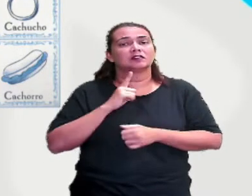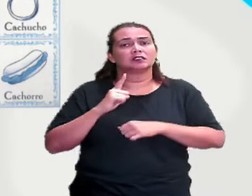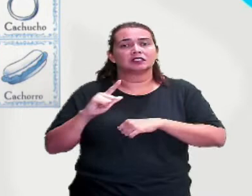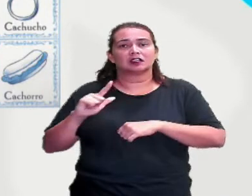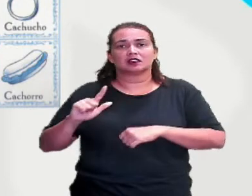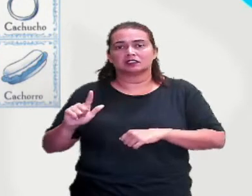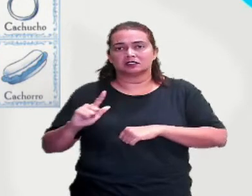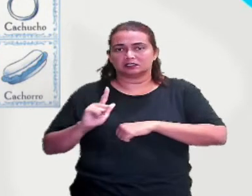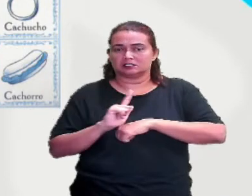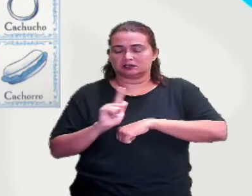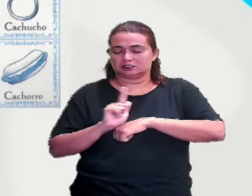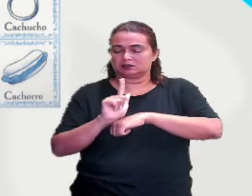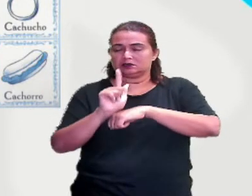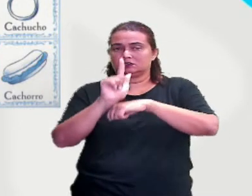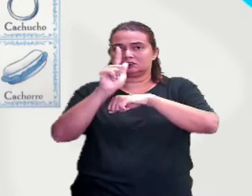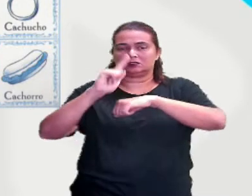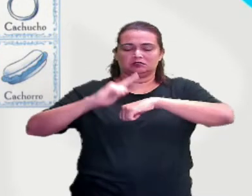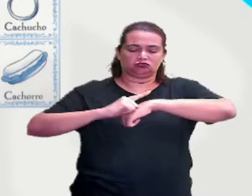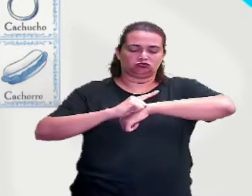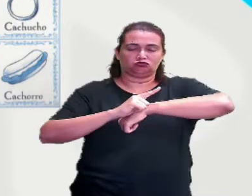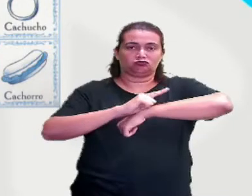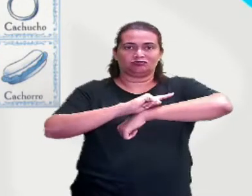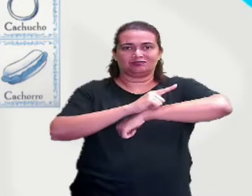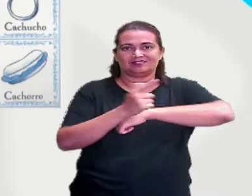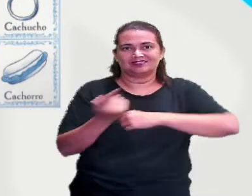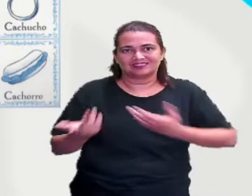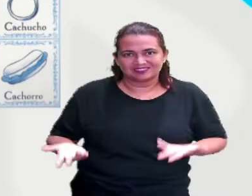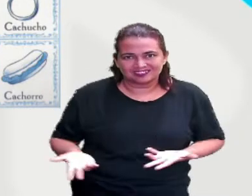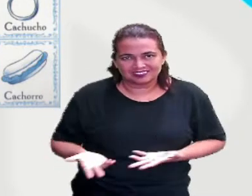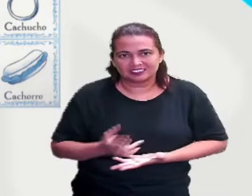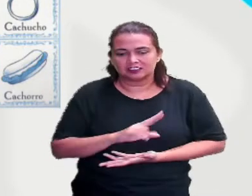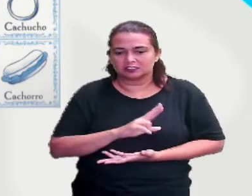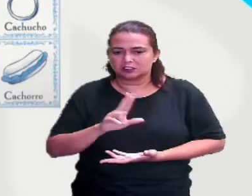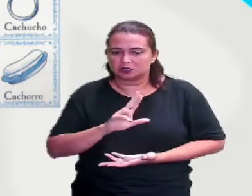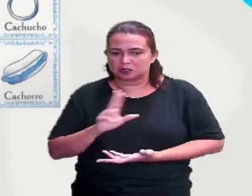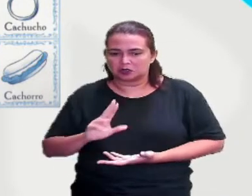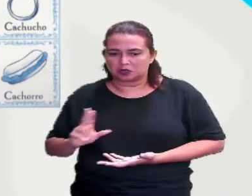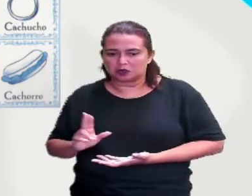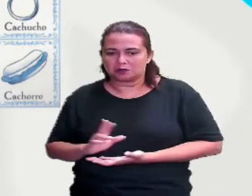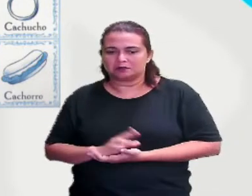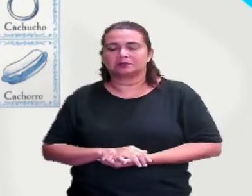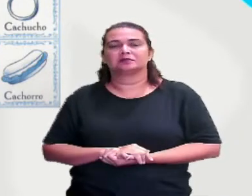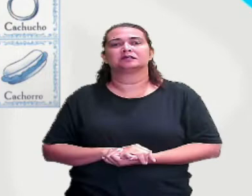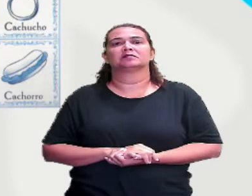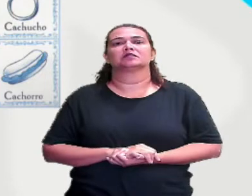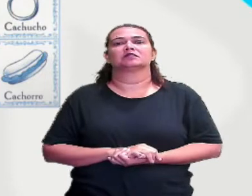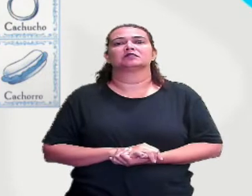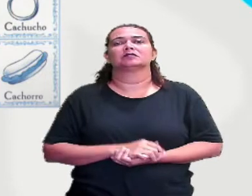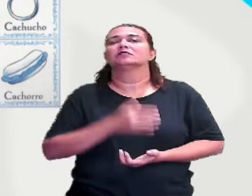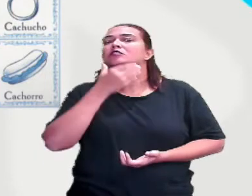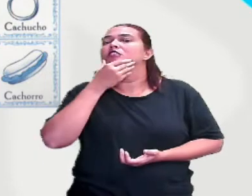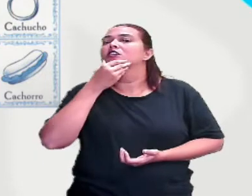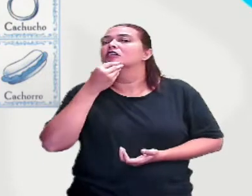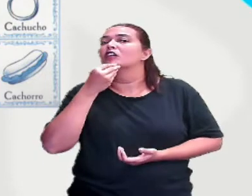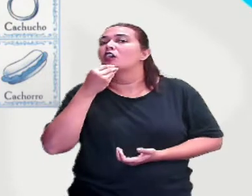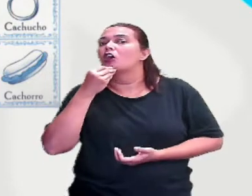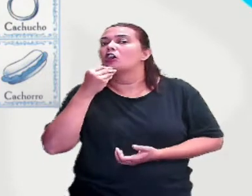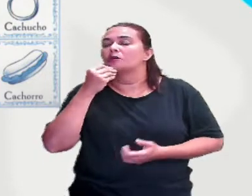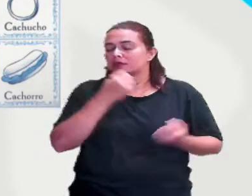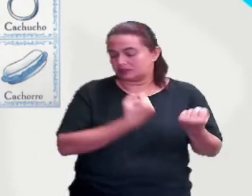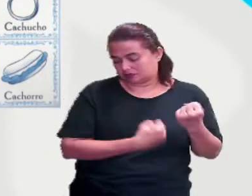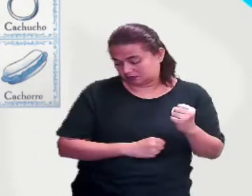lagartixa, ok? E o gari, que lá se chama Almeida, não é? O ônibus, que é